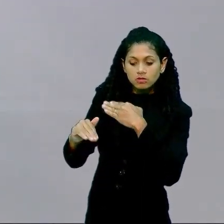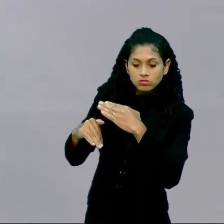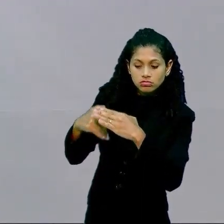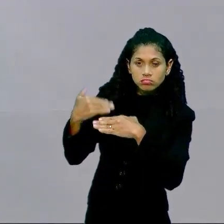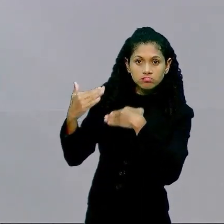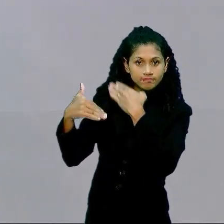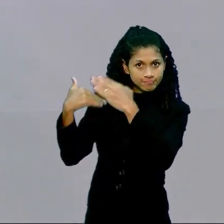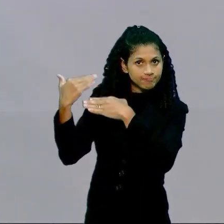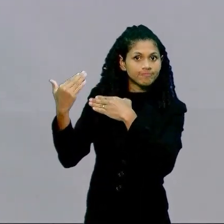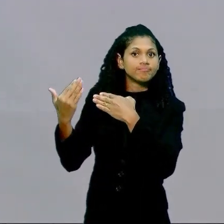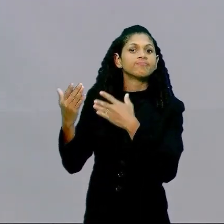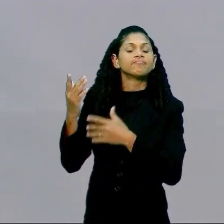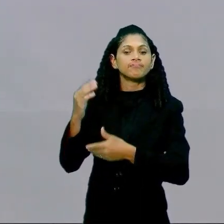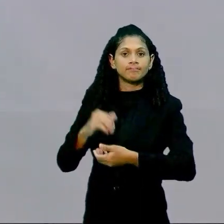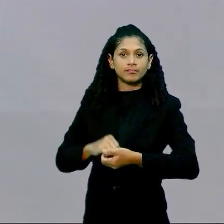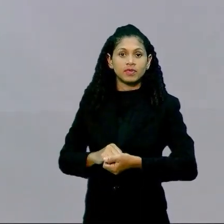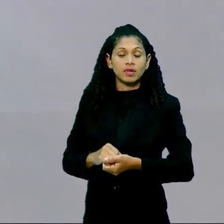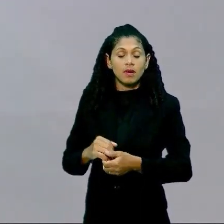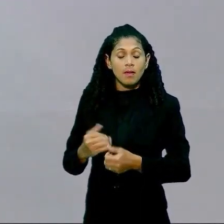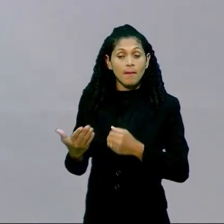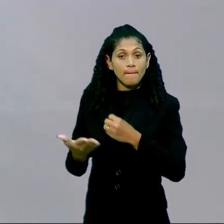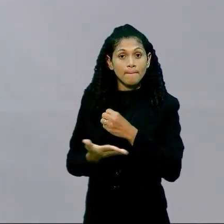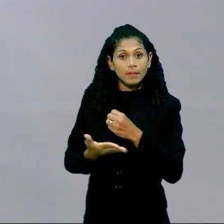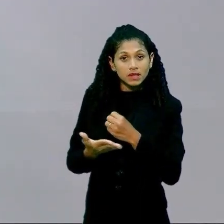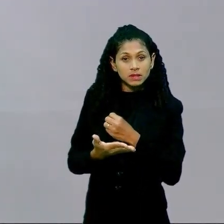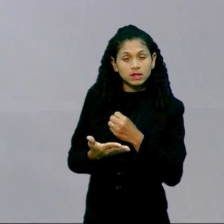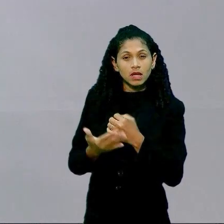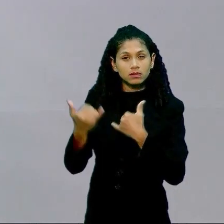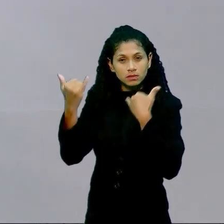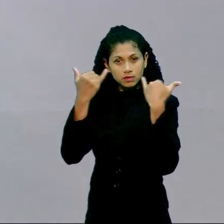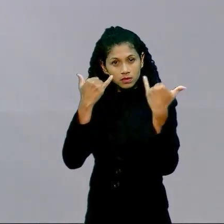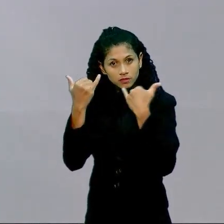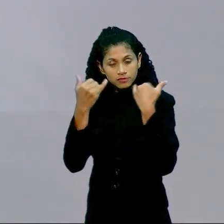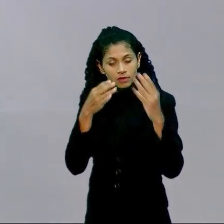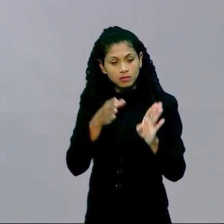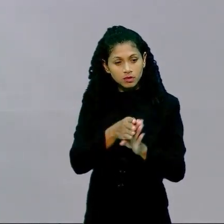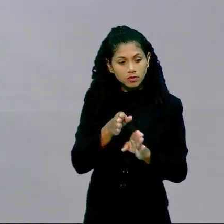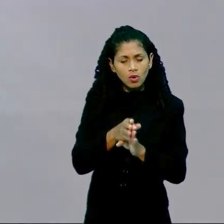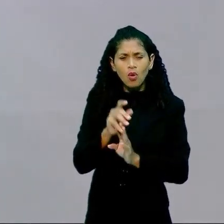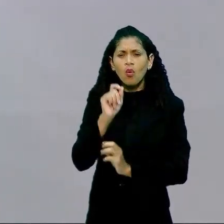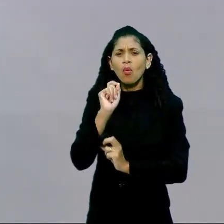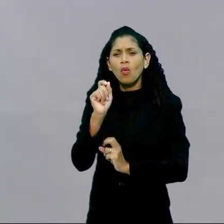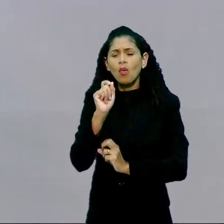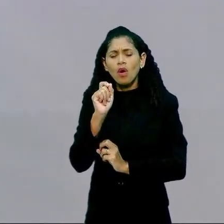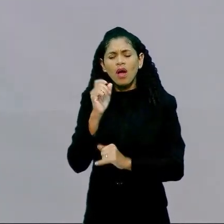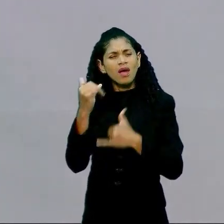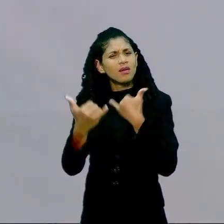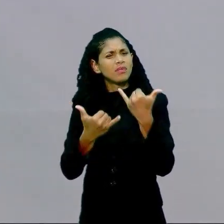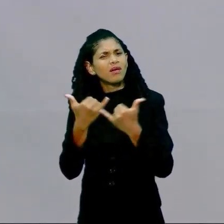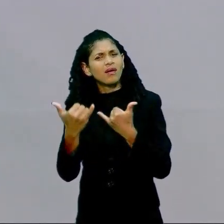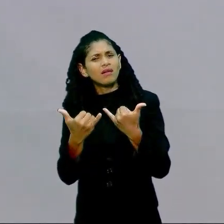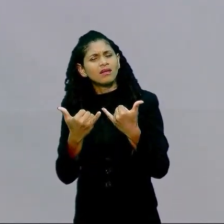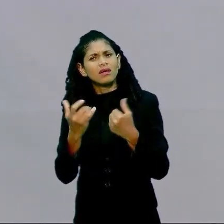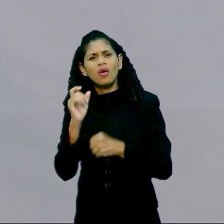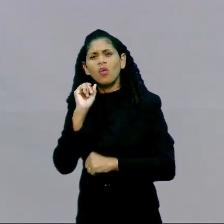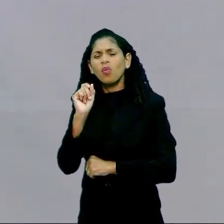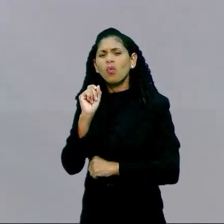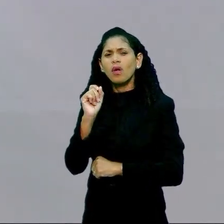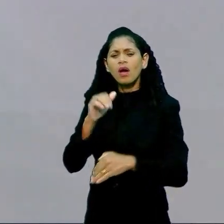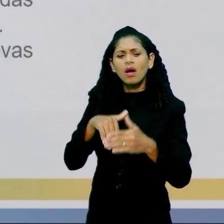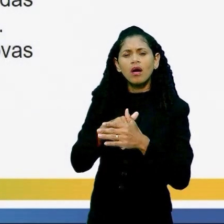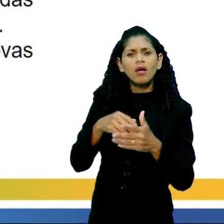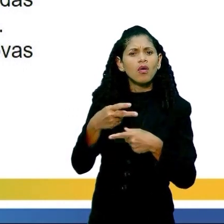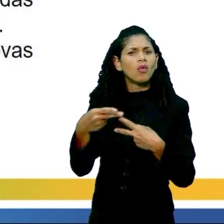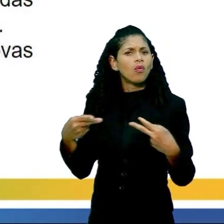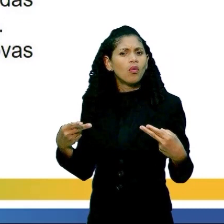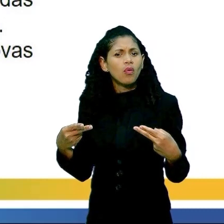ênfase nisso, mas vamos ver com base nessa informação direcional de compreendendo o que é o jogo, o que é a brincadeira, como a tecnologia está ali